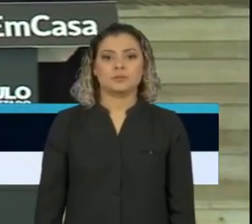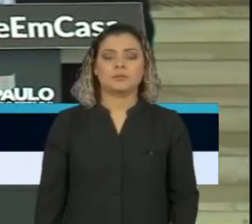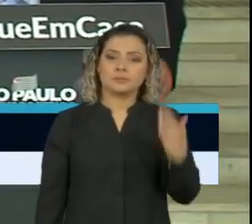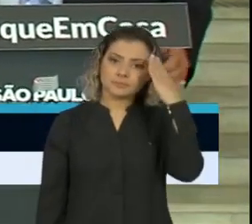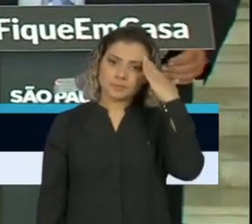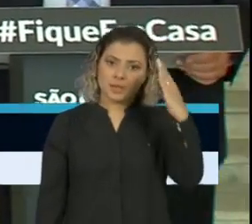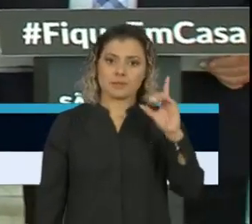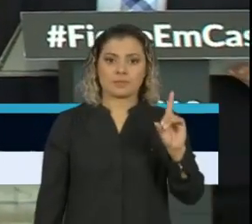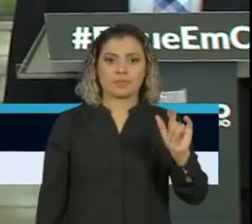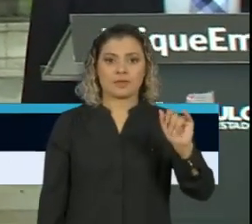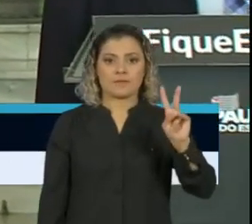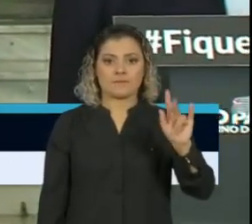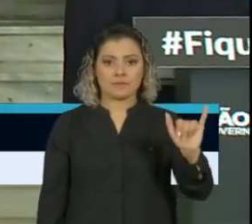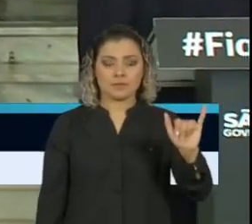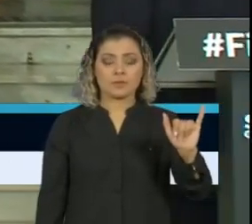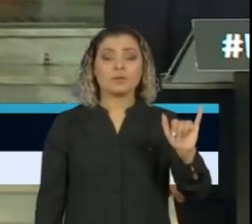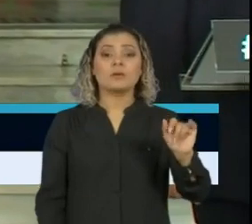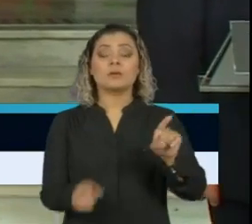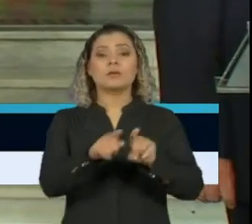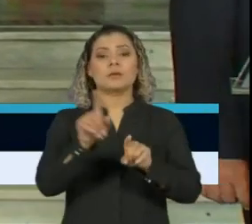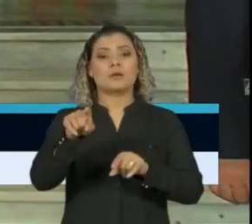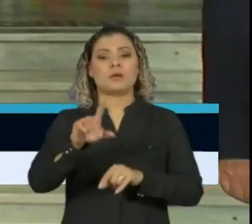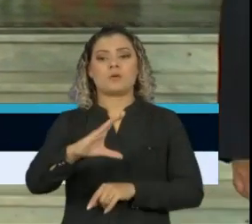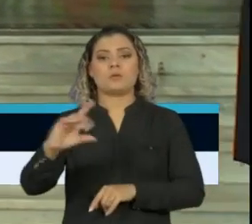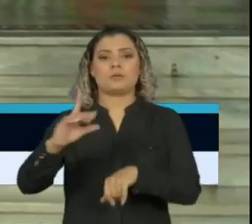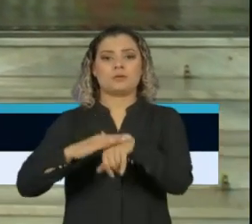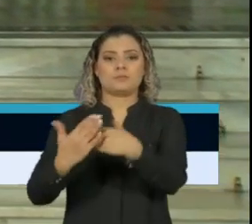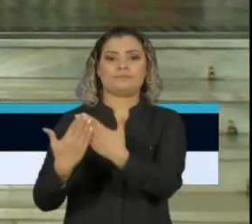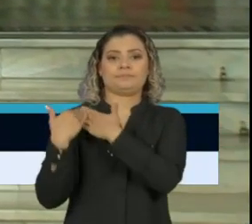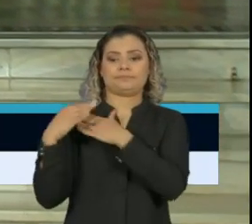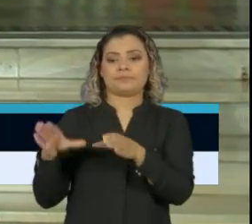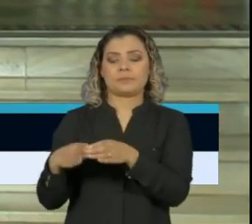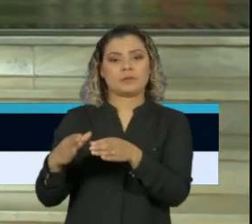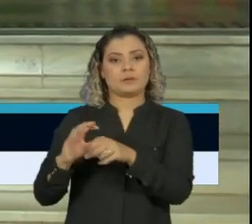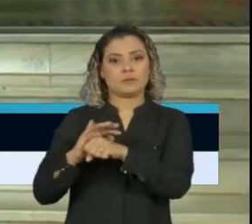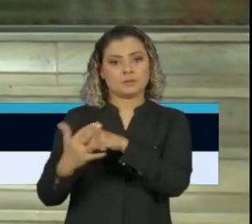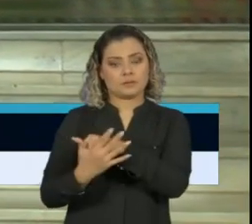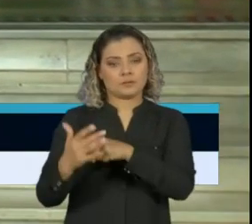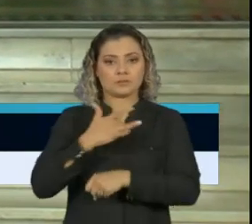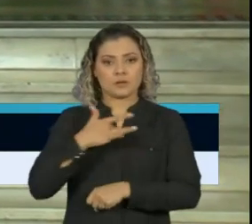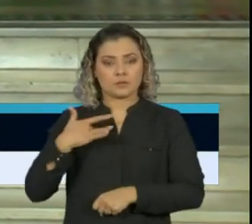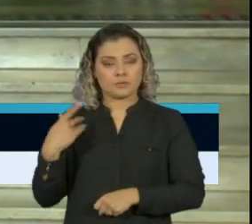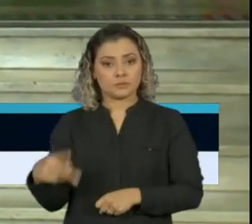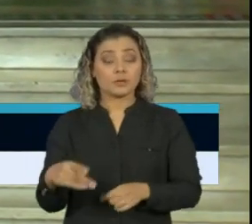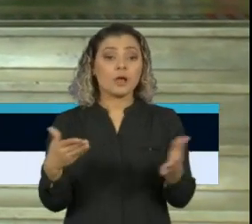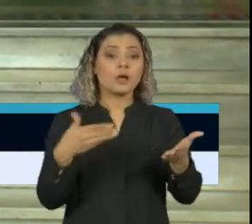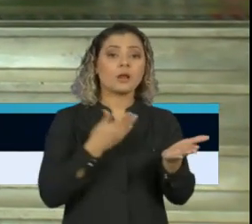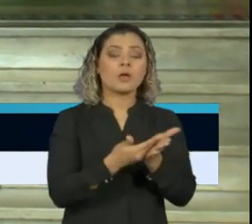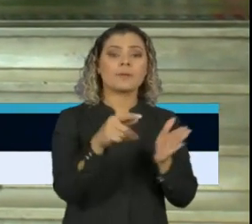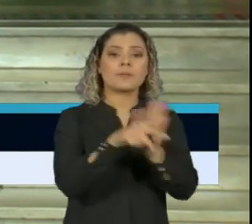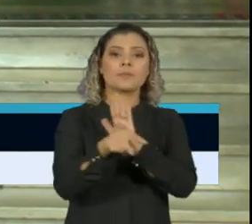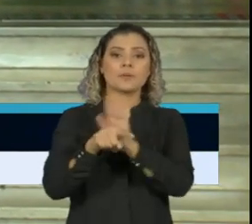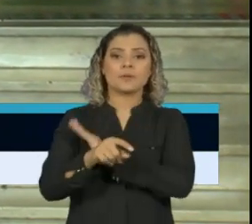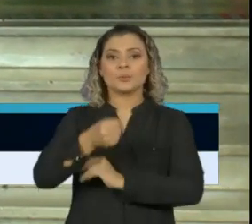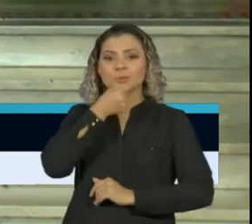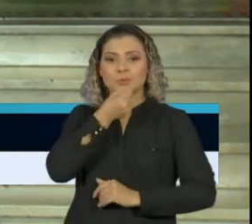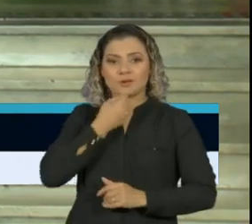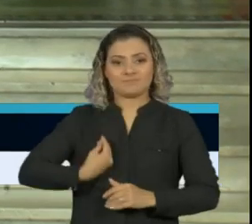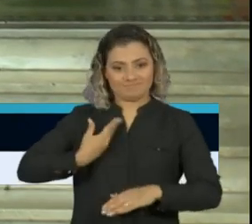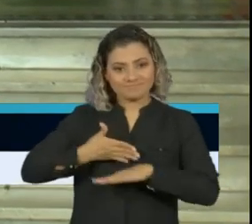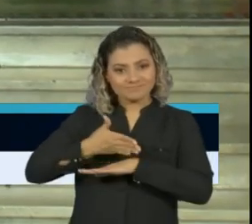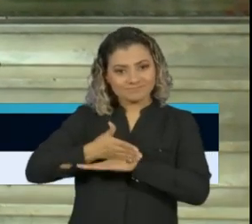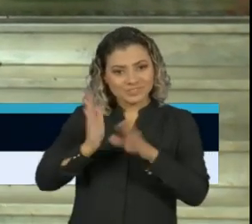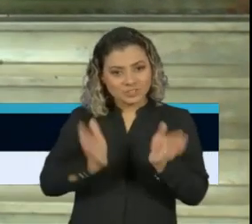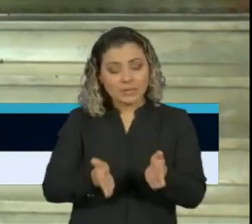Obrigado, doutor Davi Wippe, coordenador do Comitê de Saúde. Vamos agora às perguntas, começando pelos jornalistas que estão aqui